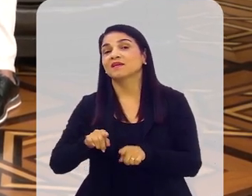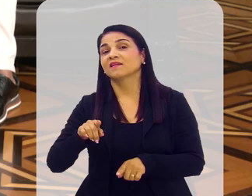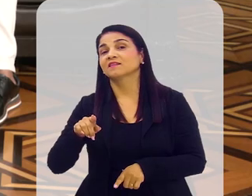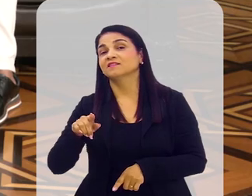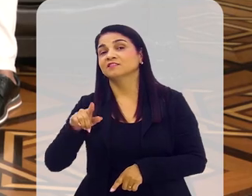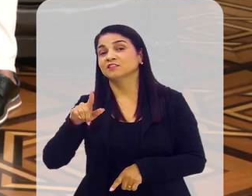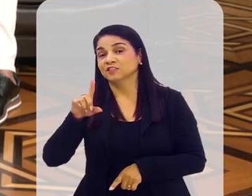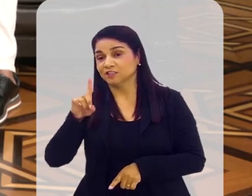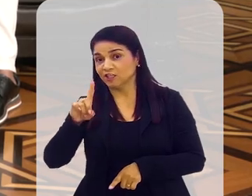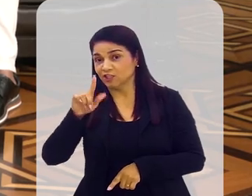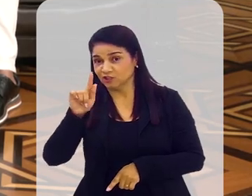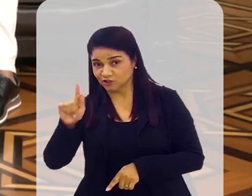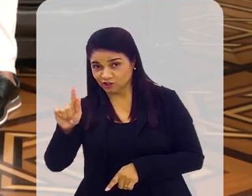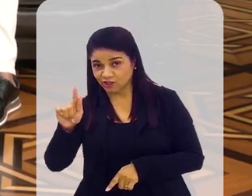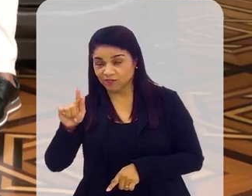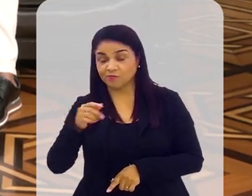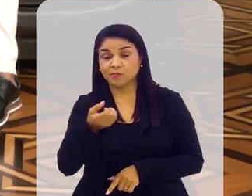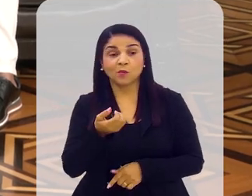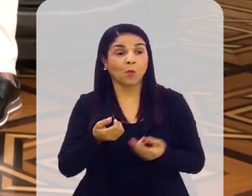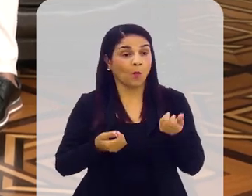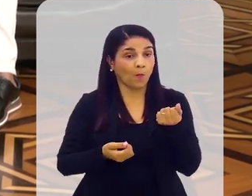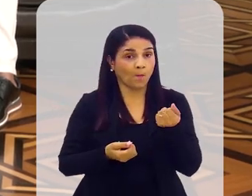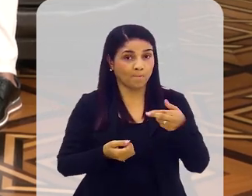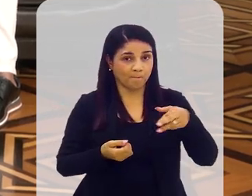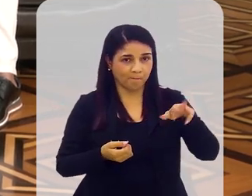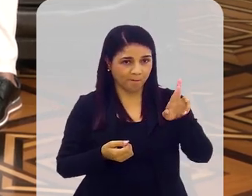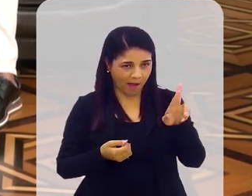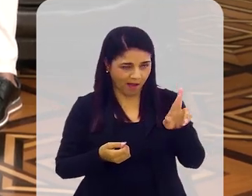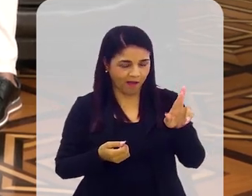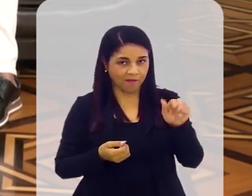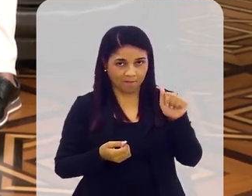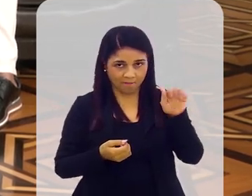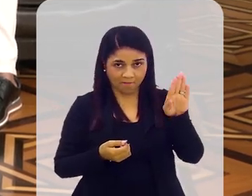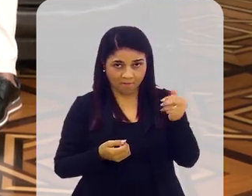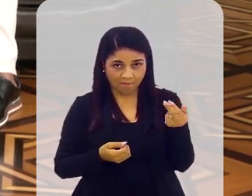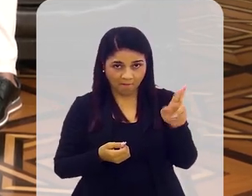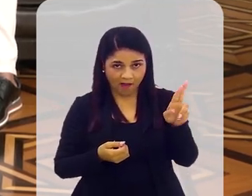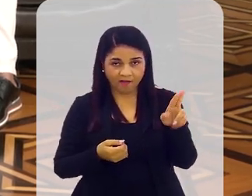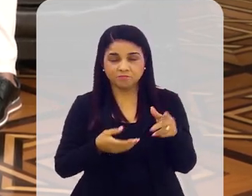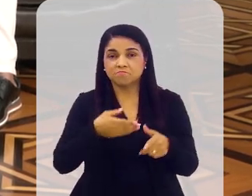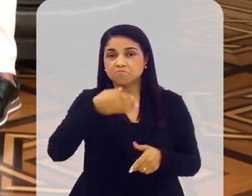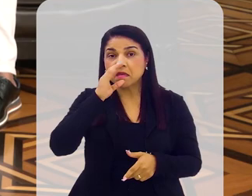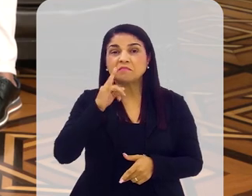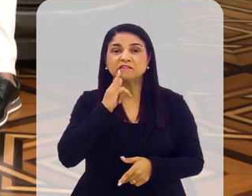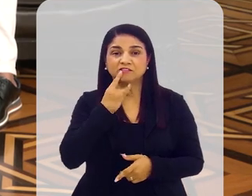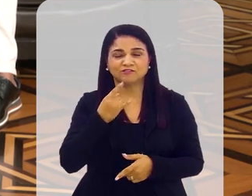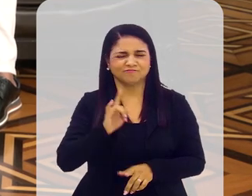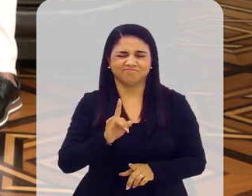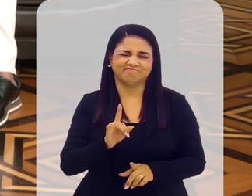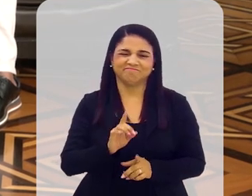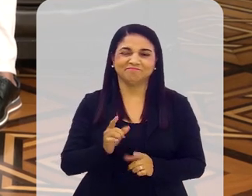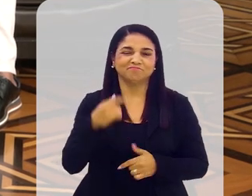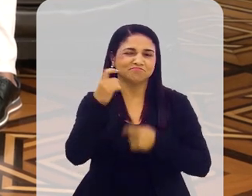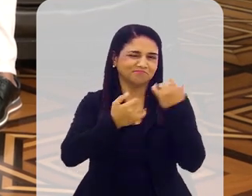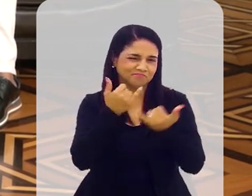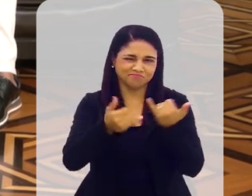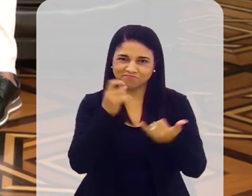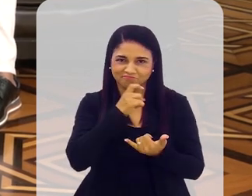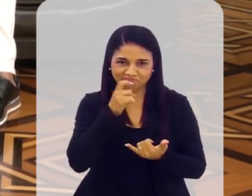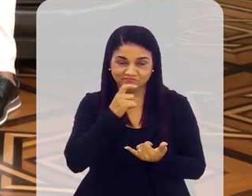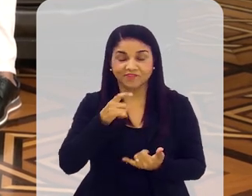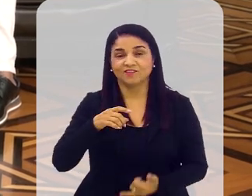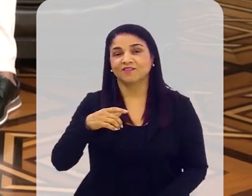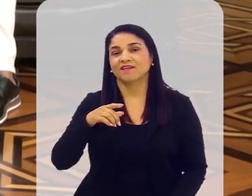O bar, rapaz, o pub, fica pequeno para eles. Eu tô brincando, eles não bebem, só bebem H2O e